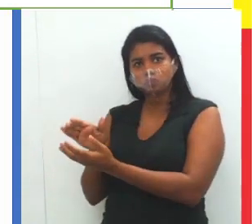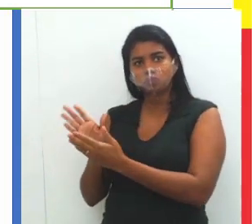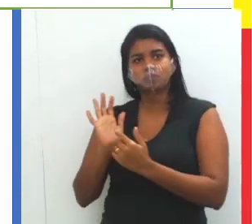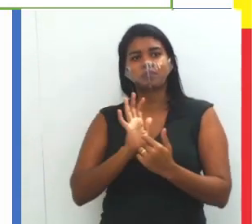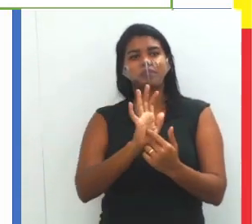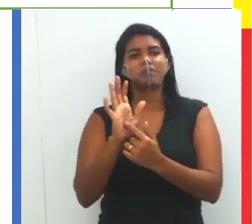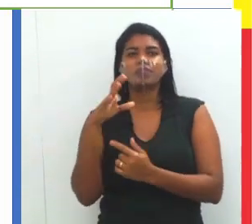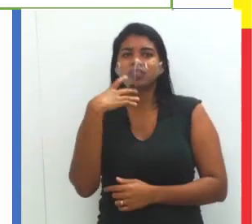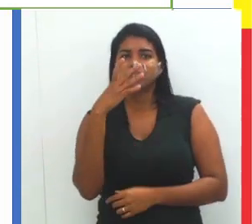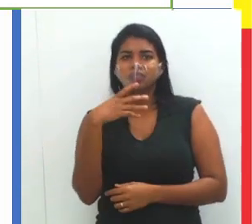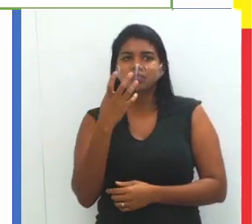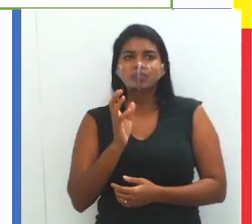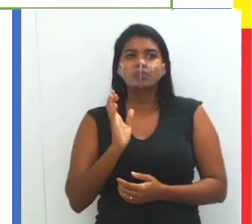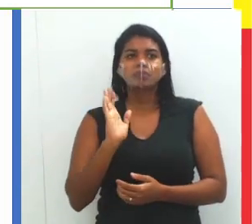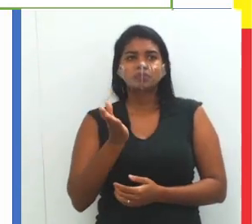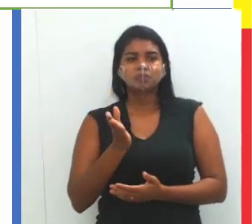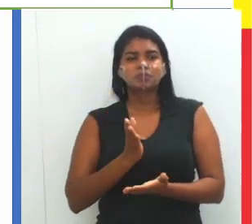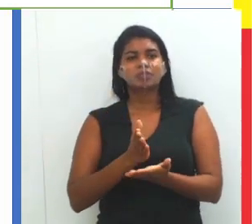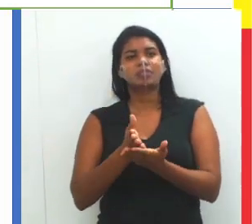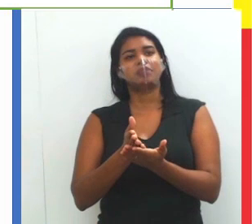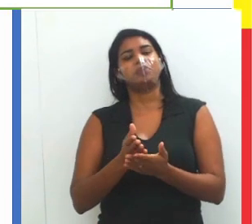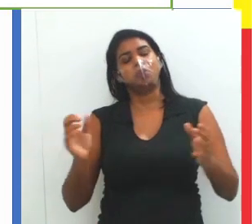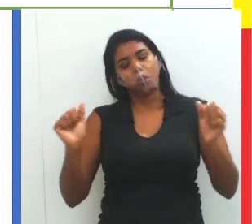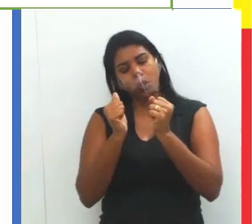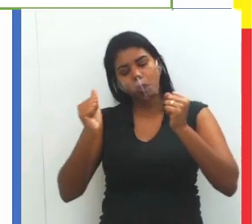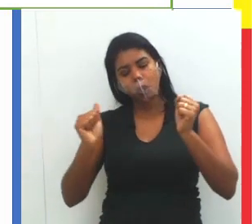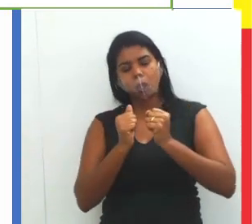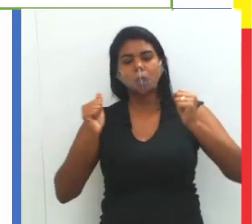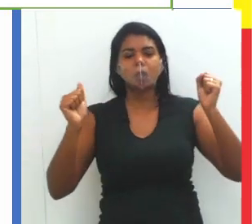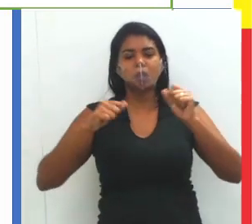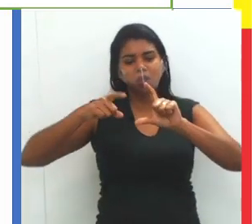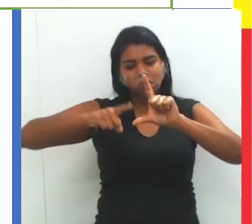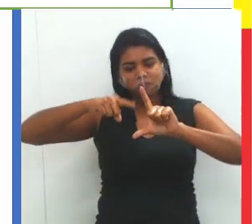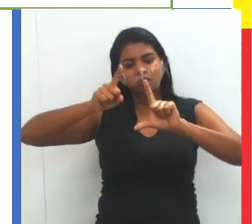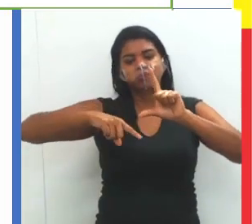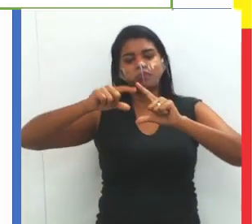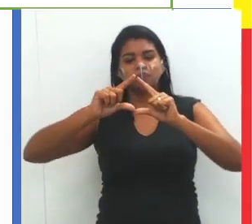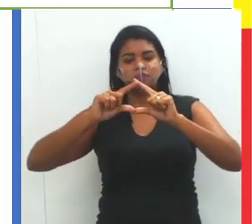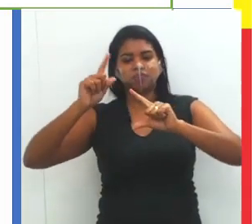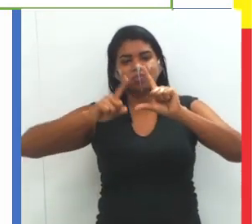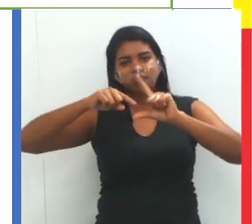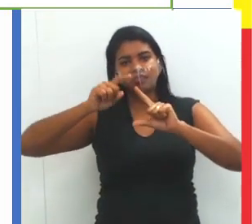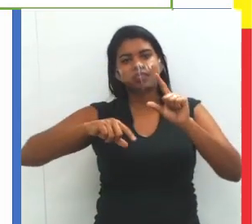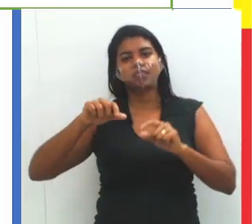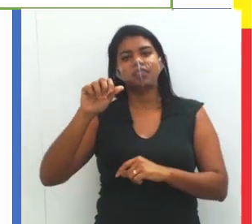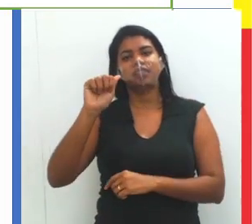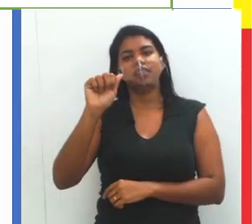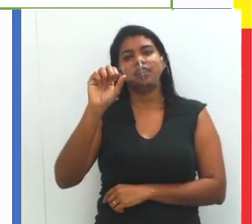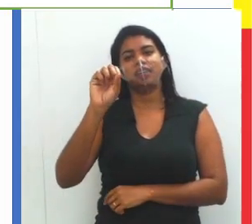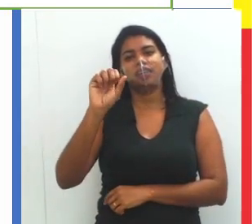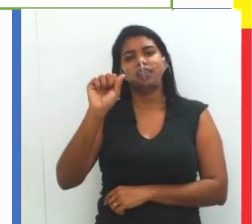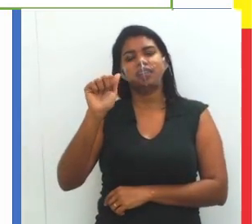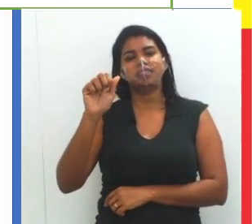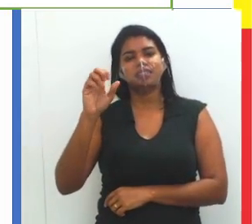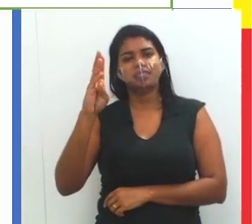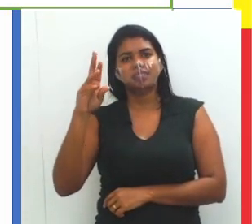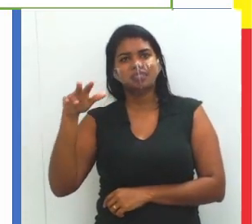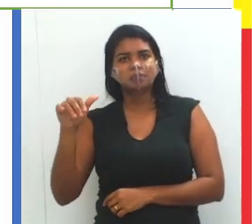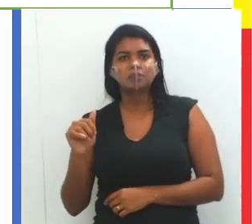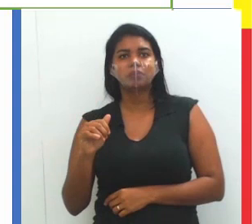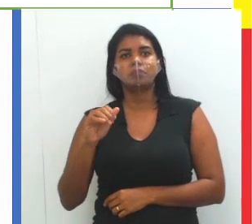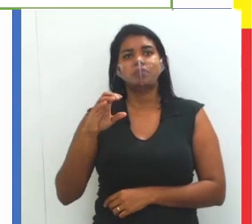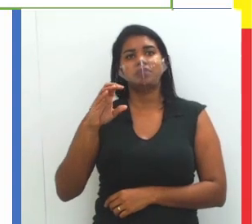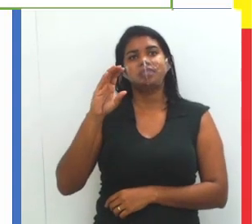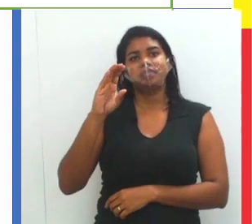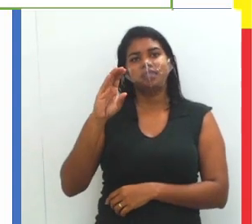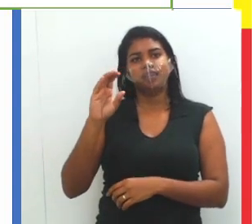nordestinidade. Sua música agora era acompanhada da sanfona, do triângulo e zabumba. Entre os sucessos de parceria destacam-se